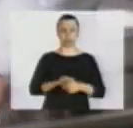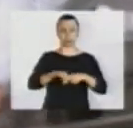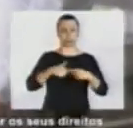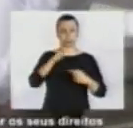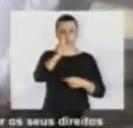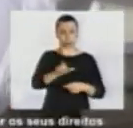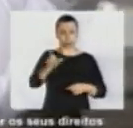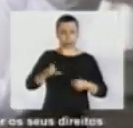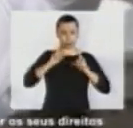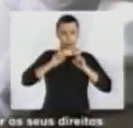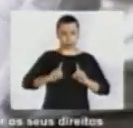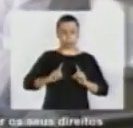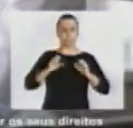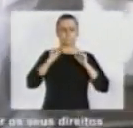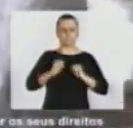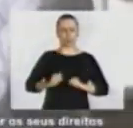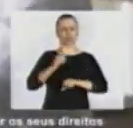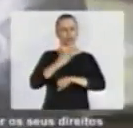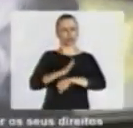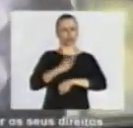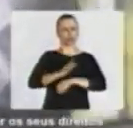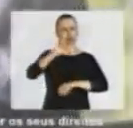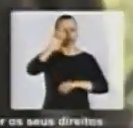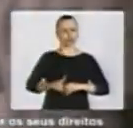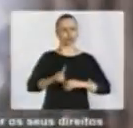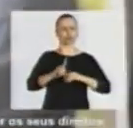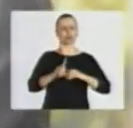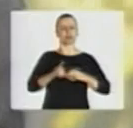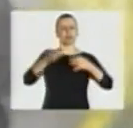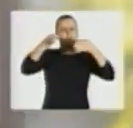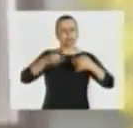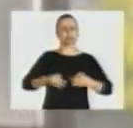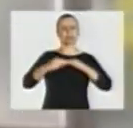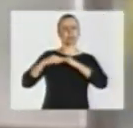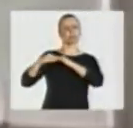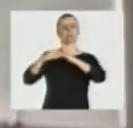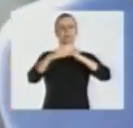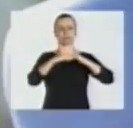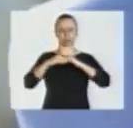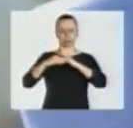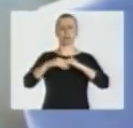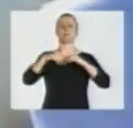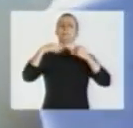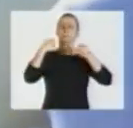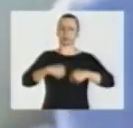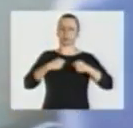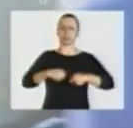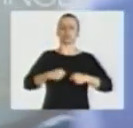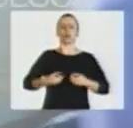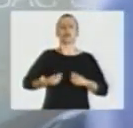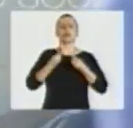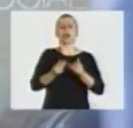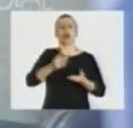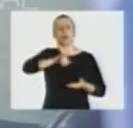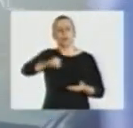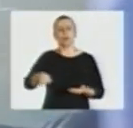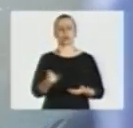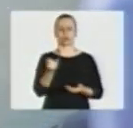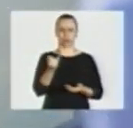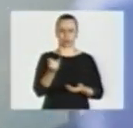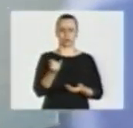social para que as pessoas com deficiência possam exercer os seus direitos em plenas condições é preciso oferecer